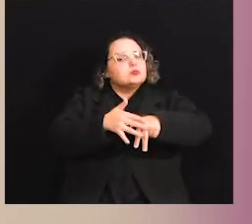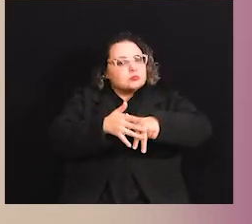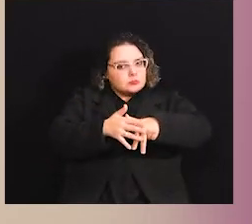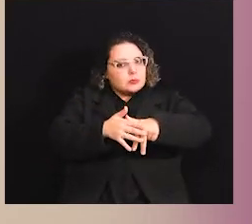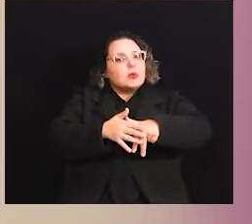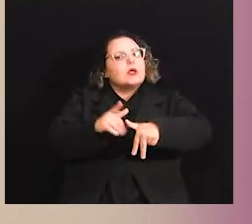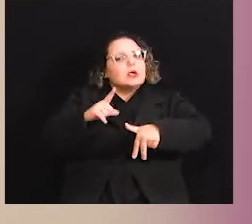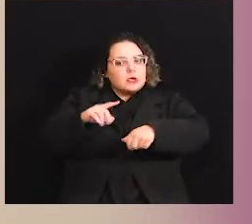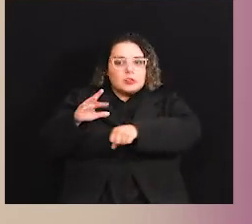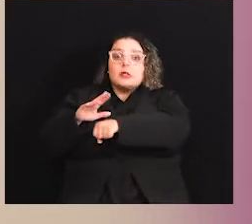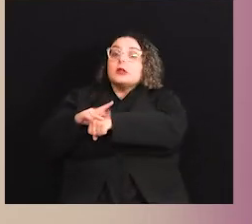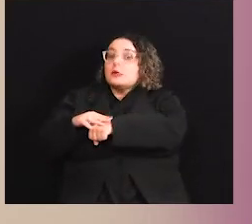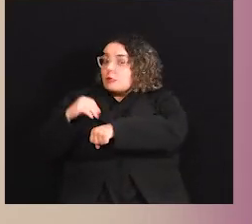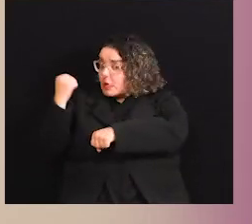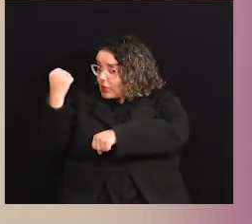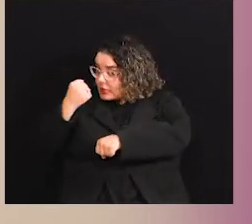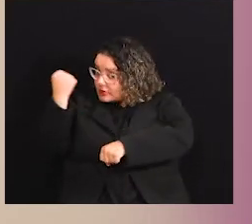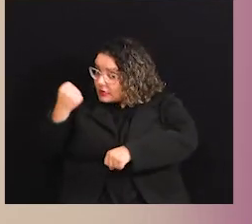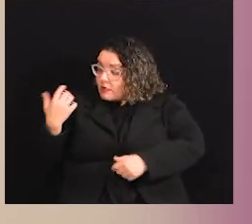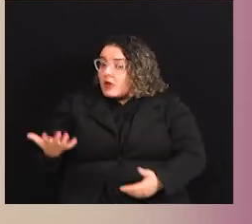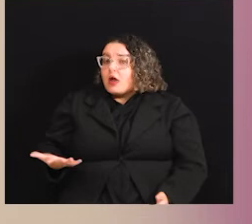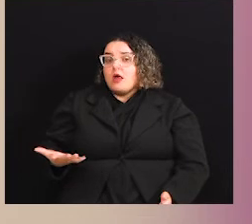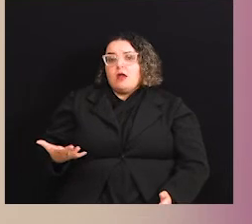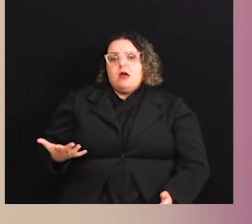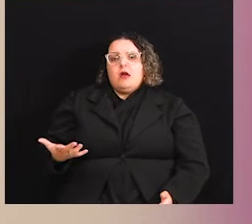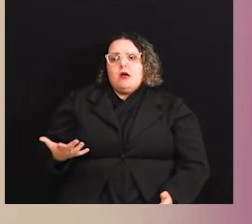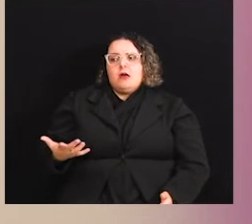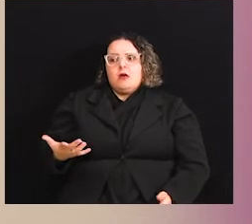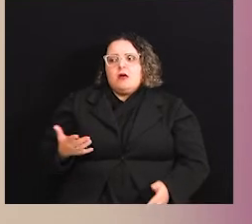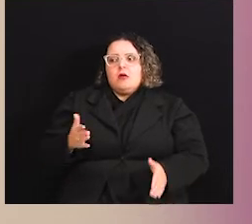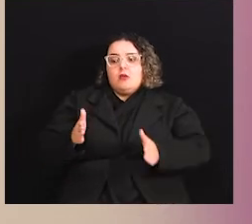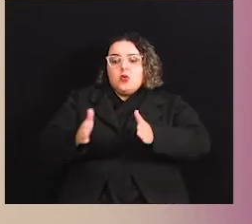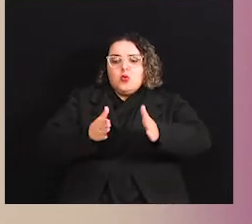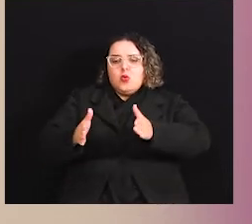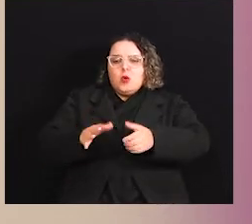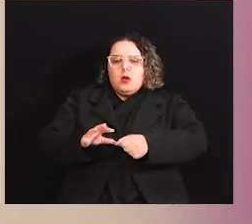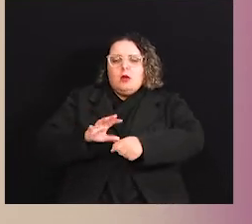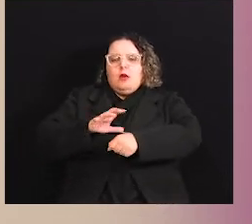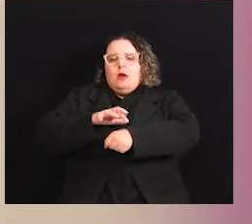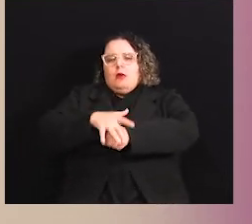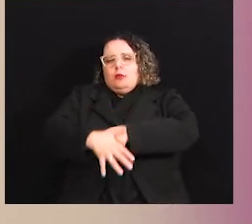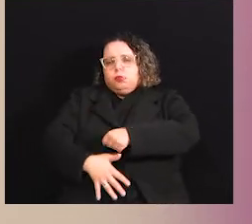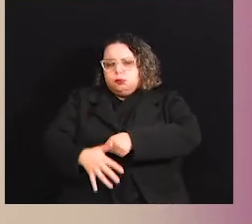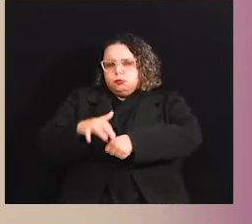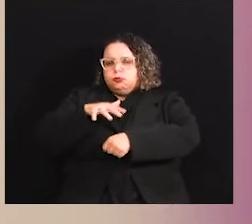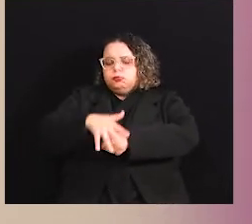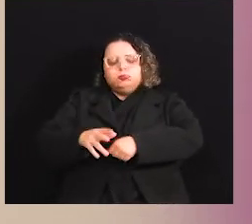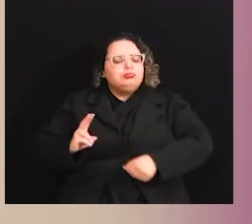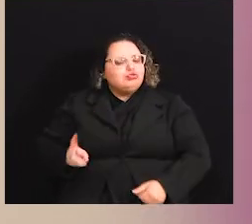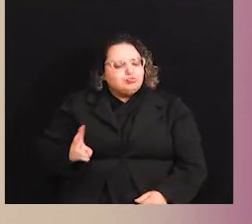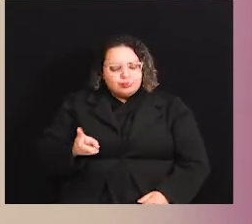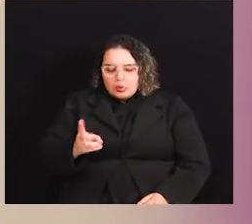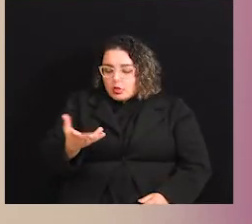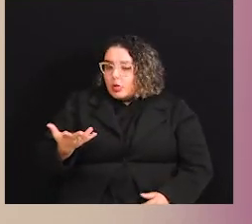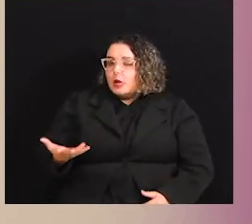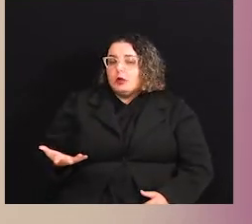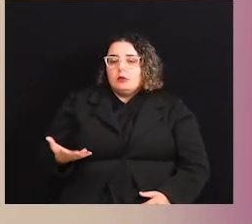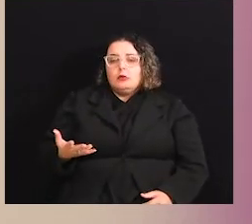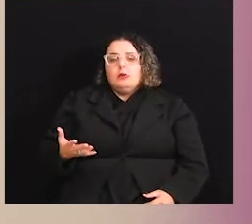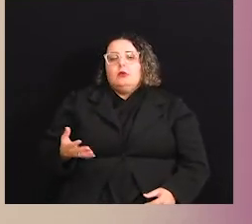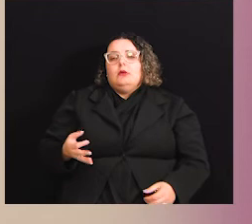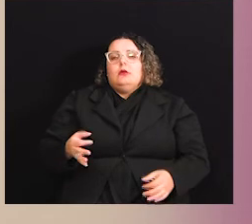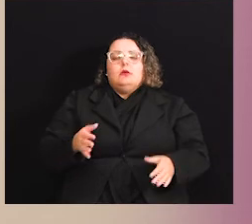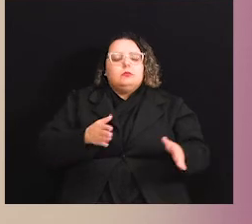têm intolerâncias mais severas e ficam em um processo inflamatório, crônico, de